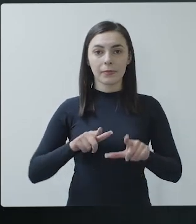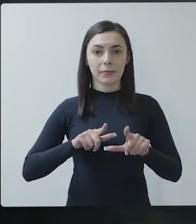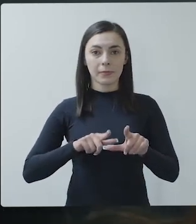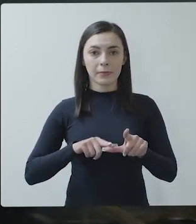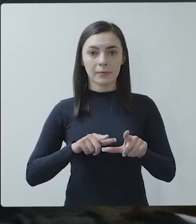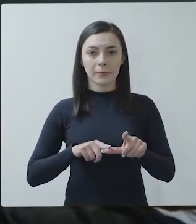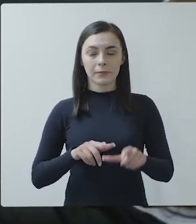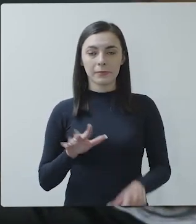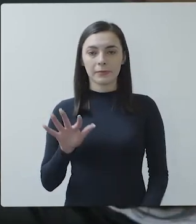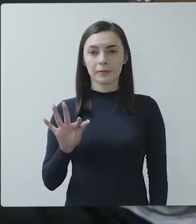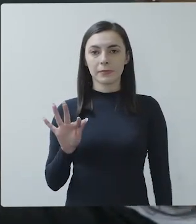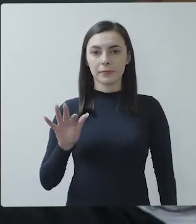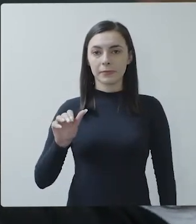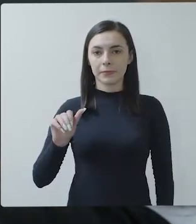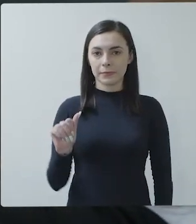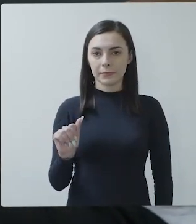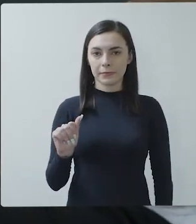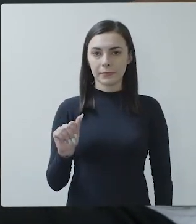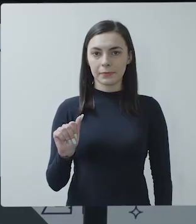Depois